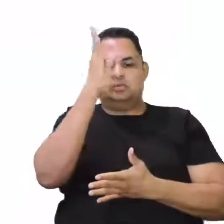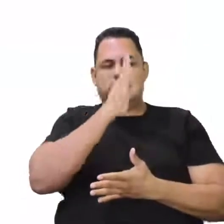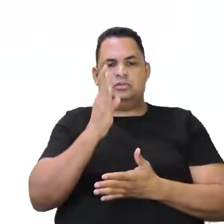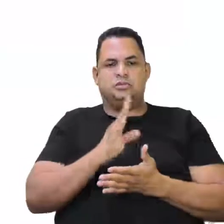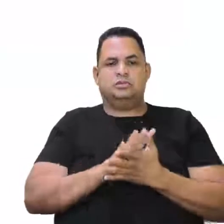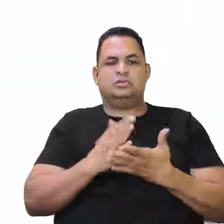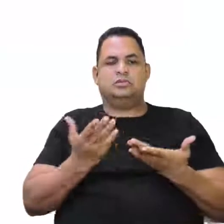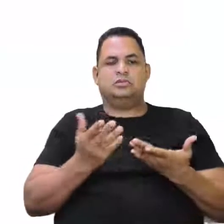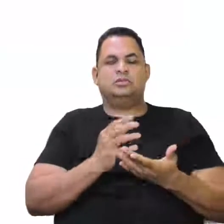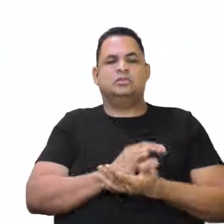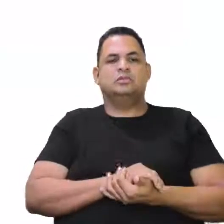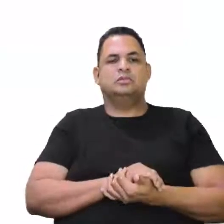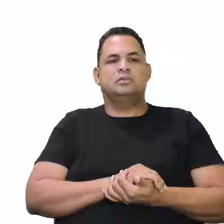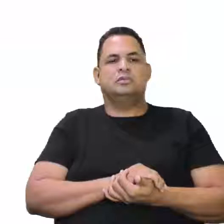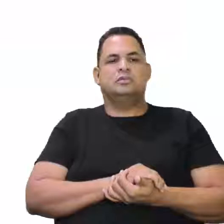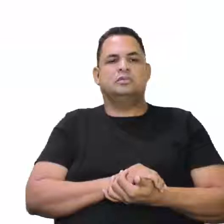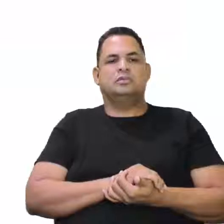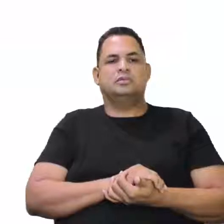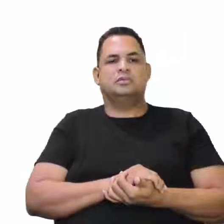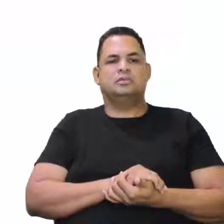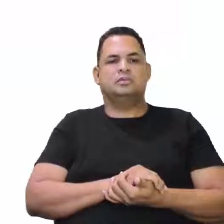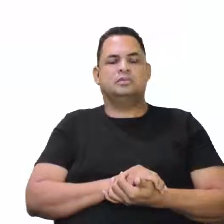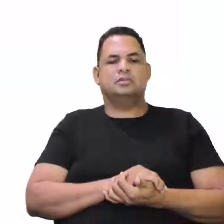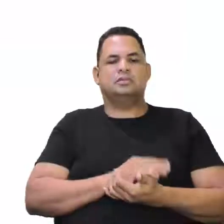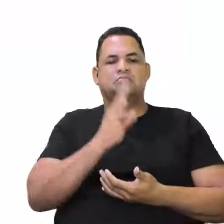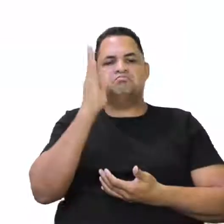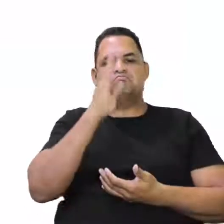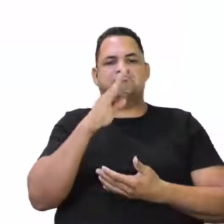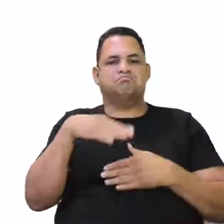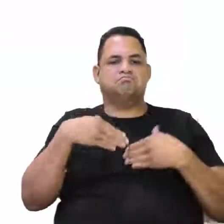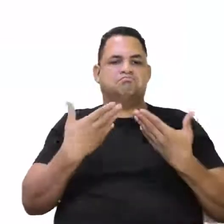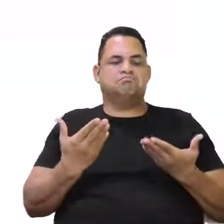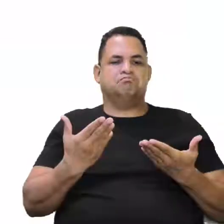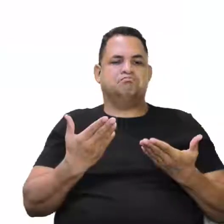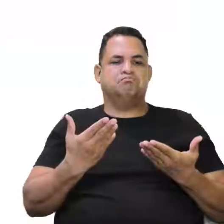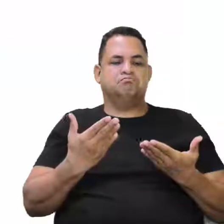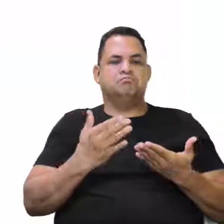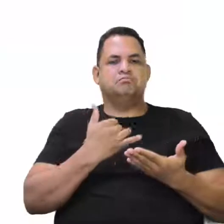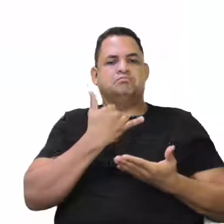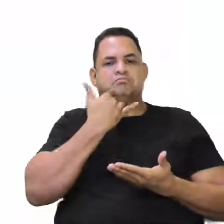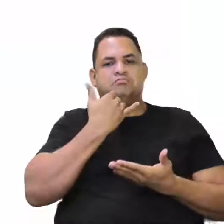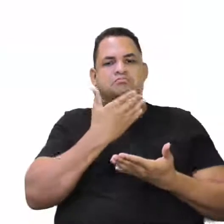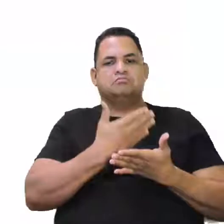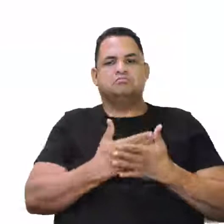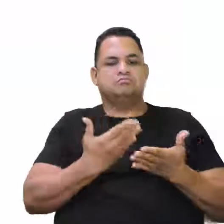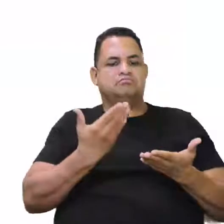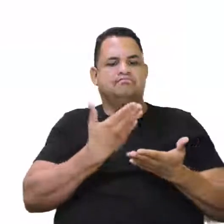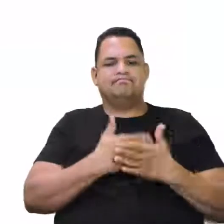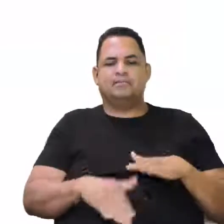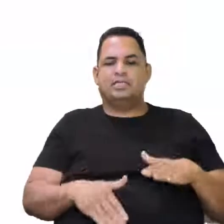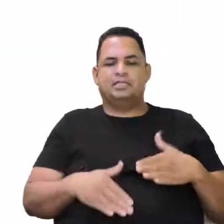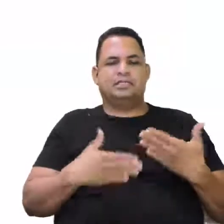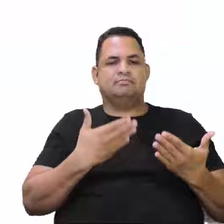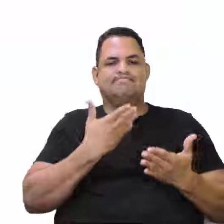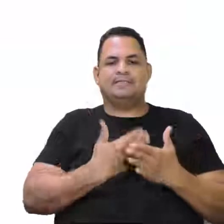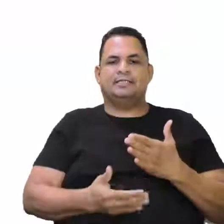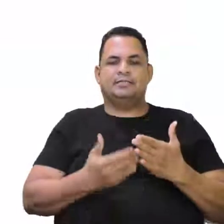dando prejuízo econômico ao Brasil. E o Brasil, desculpe a expressão, tomando na cabeça, né?